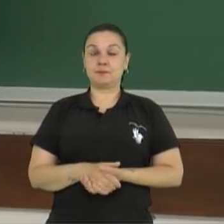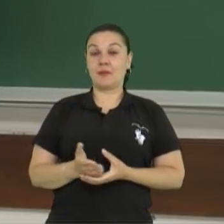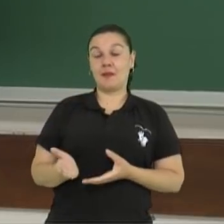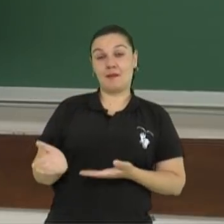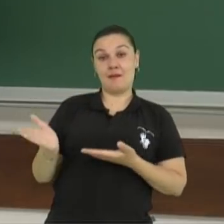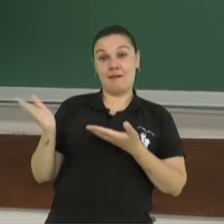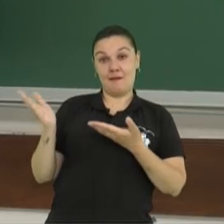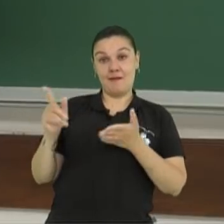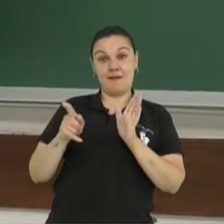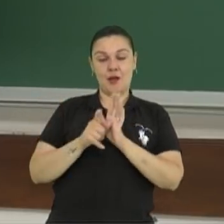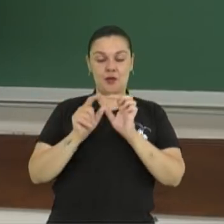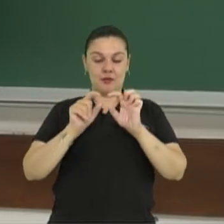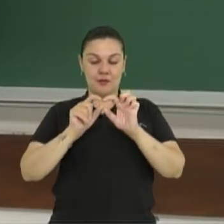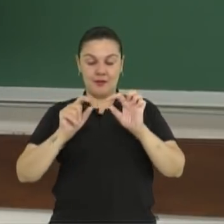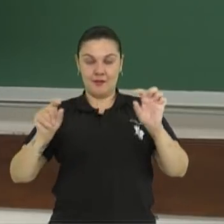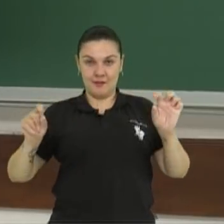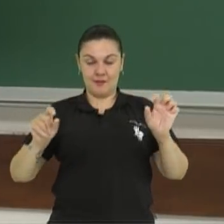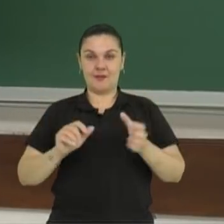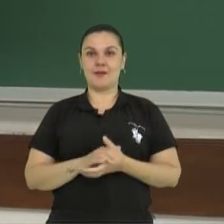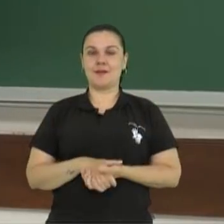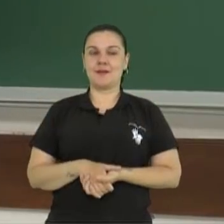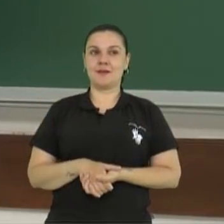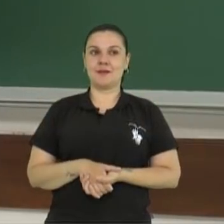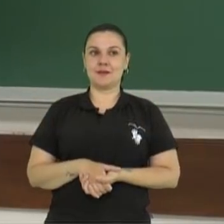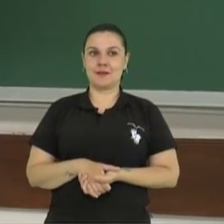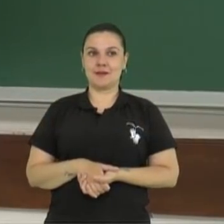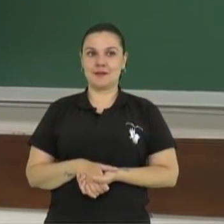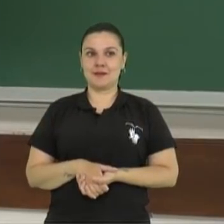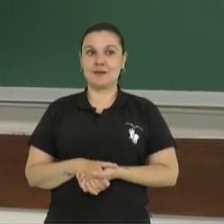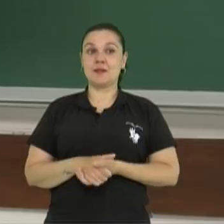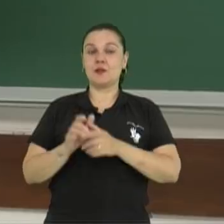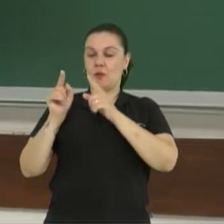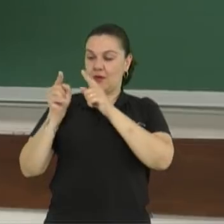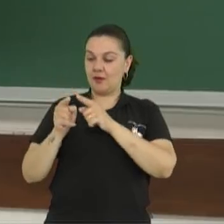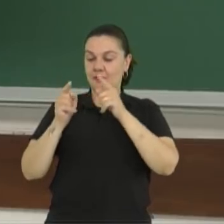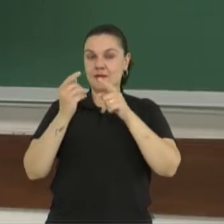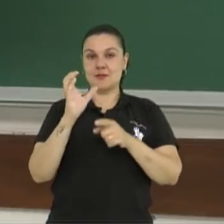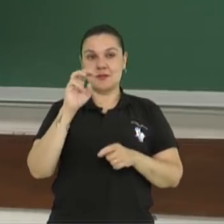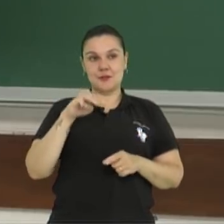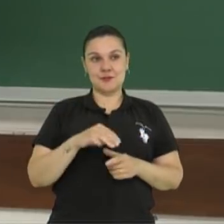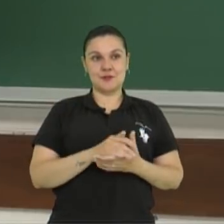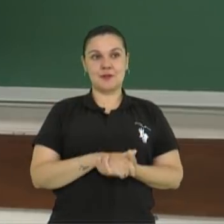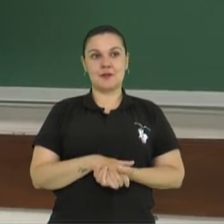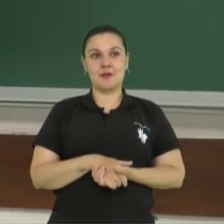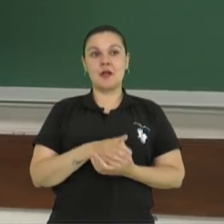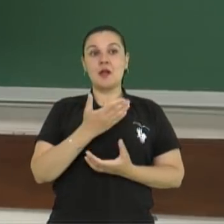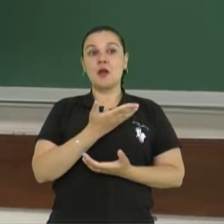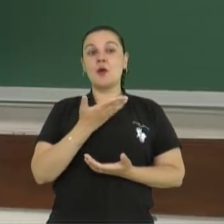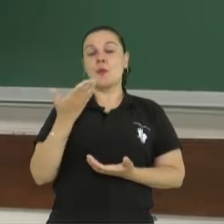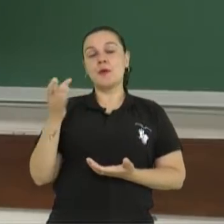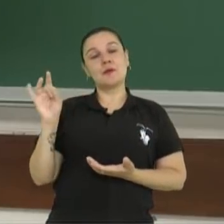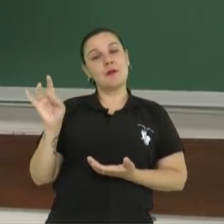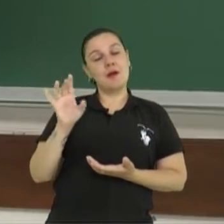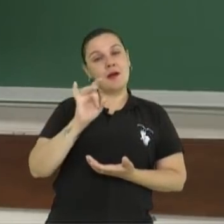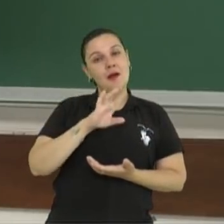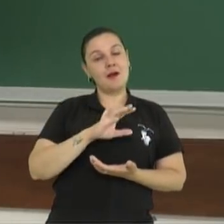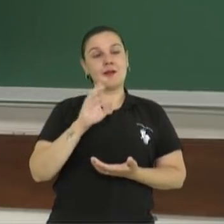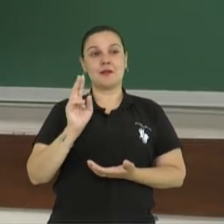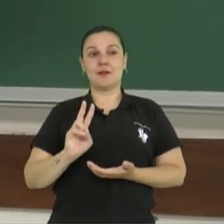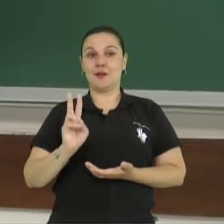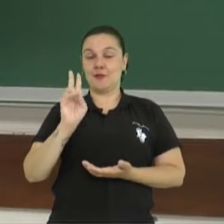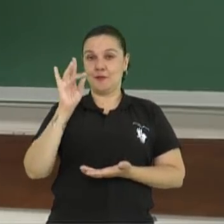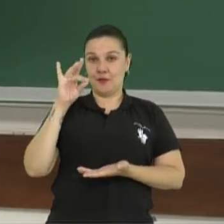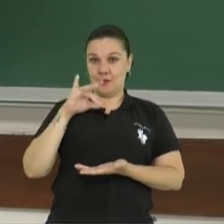daqui é a escala gráfica. Ela está aqui por centímetro e por quanto corresponde o